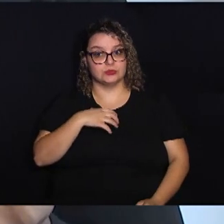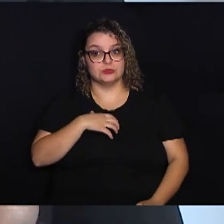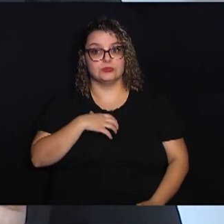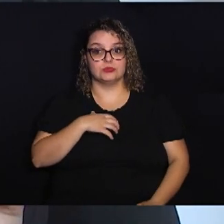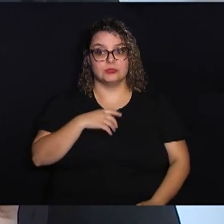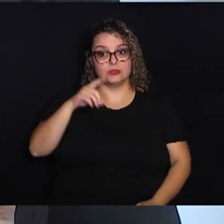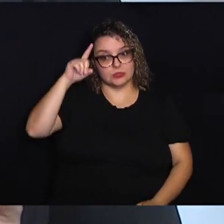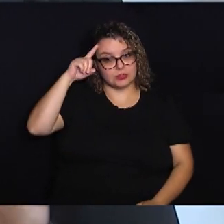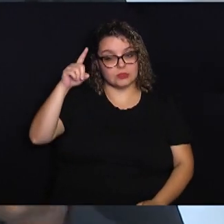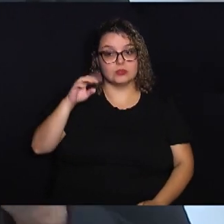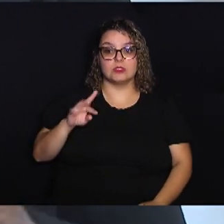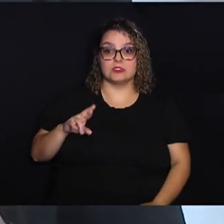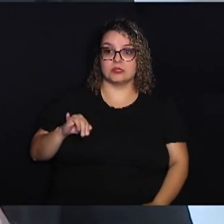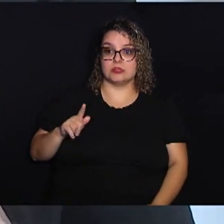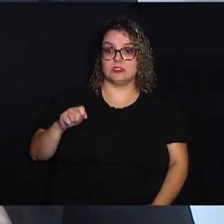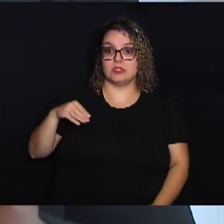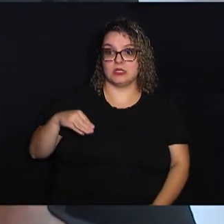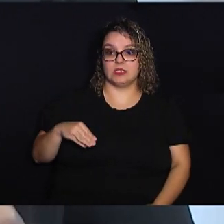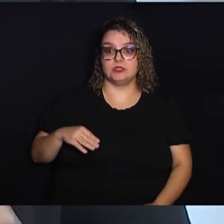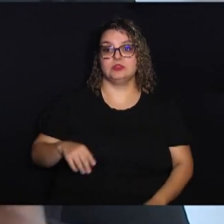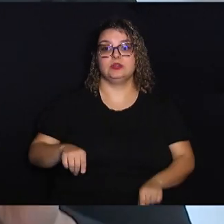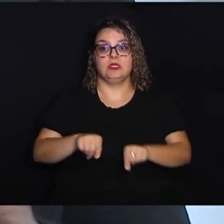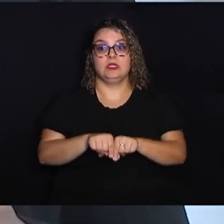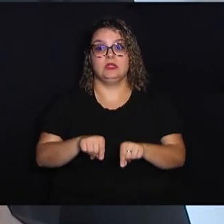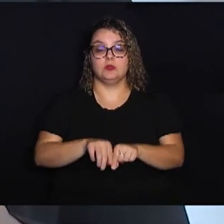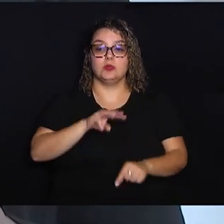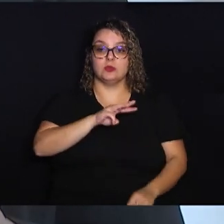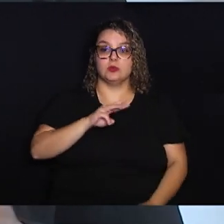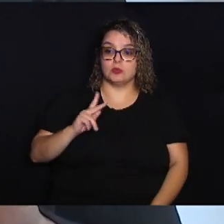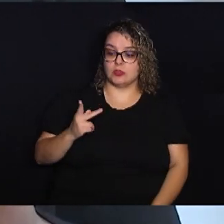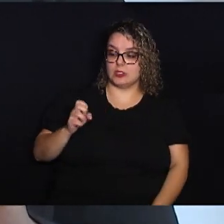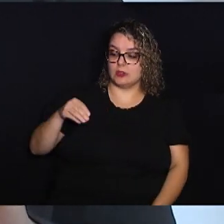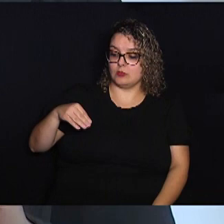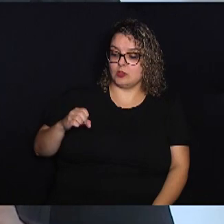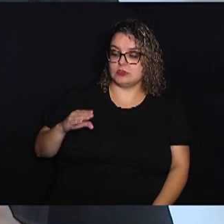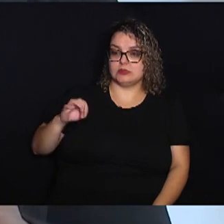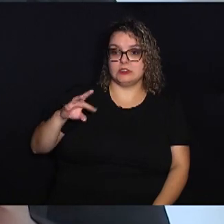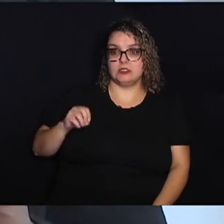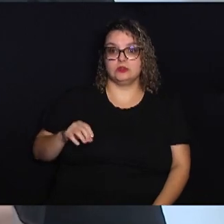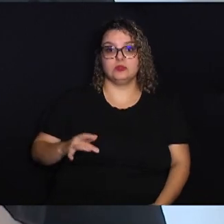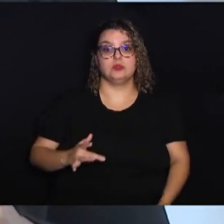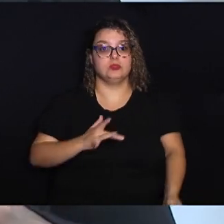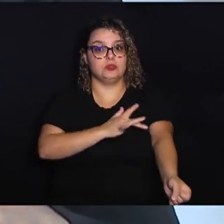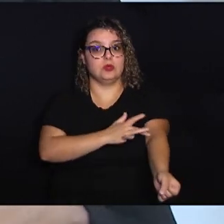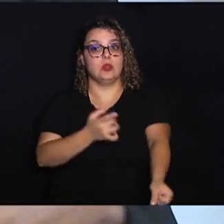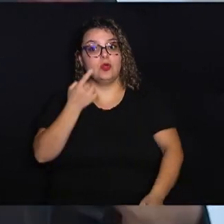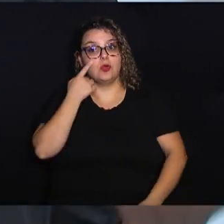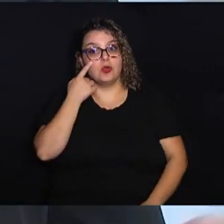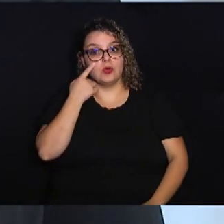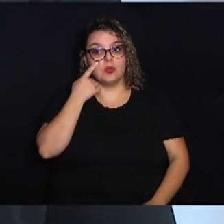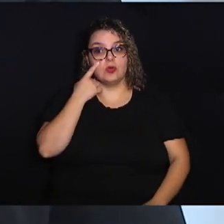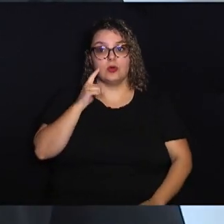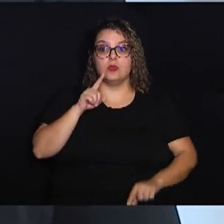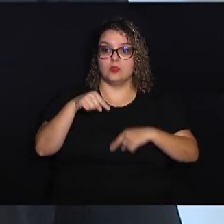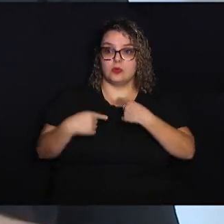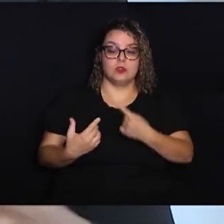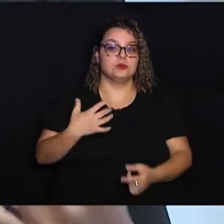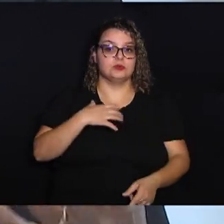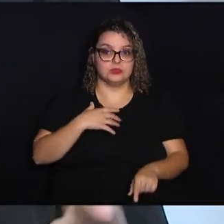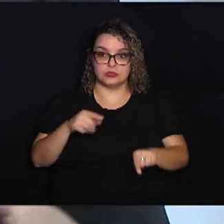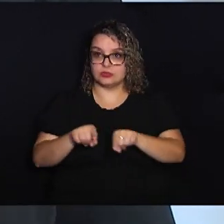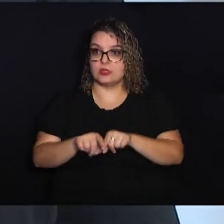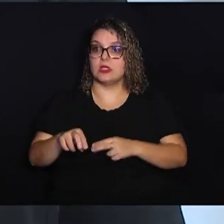para esse paciente que vai receber o sangue, tá? Então, as condições básicas são estar em boas condições de saúde, apresentar um